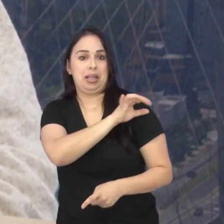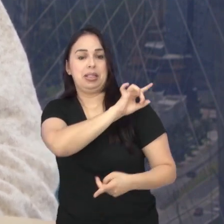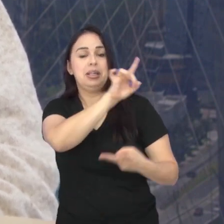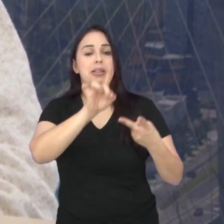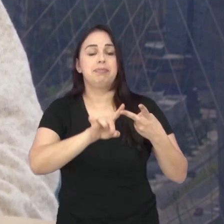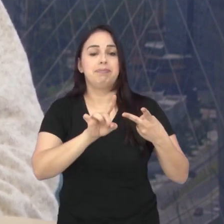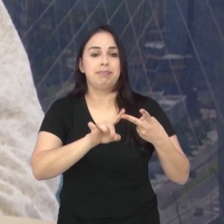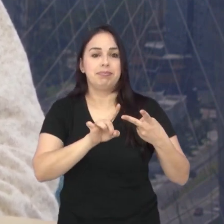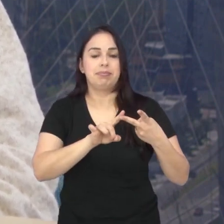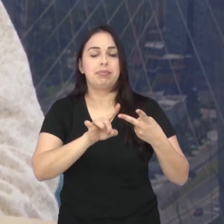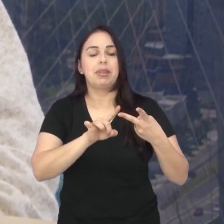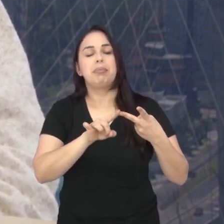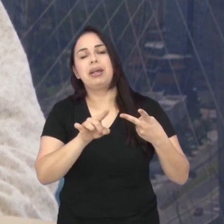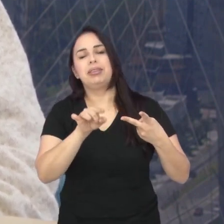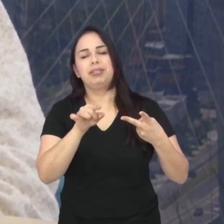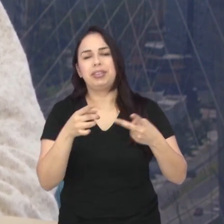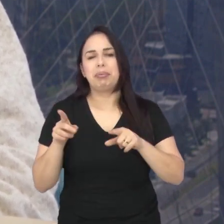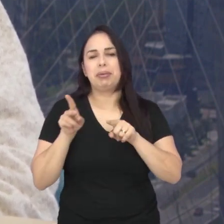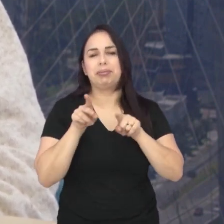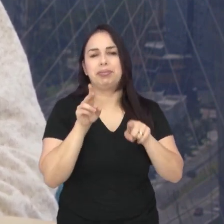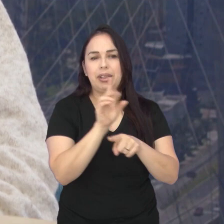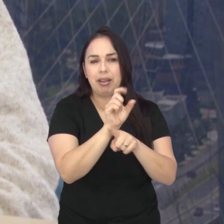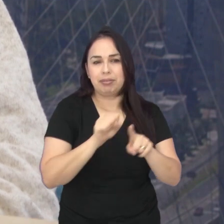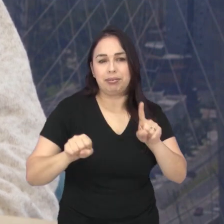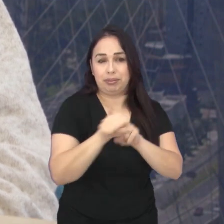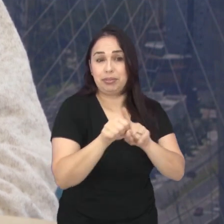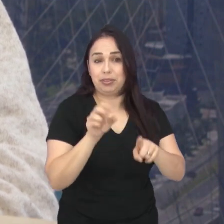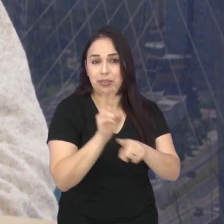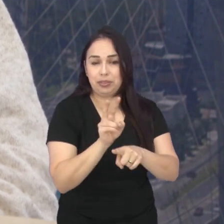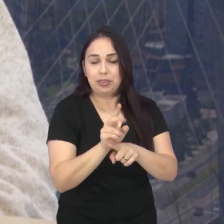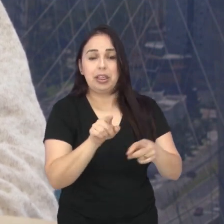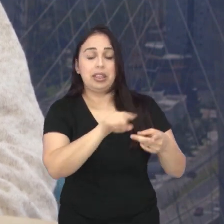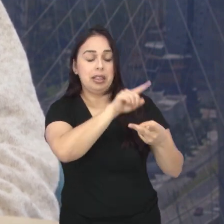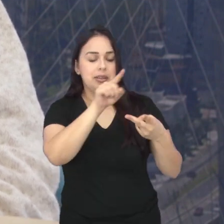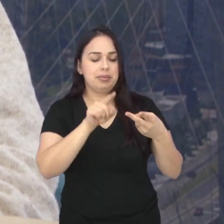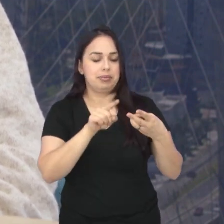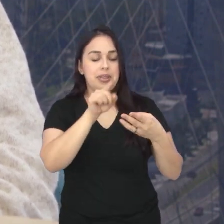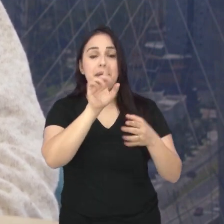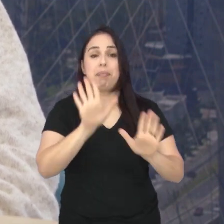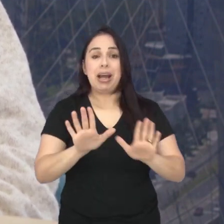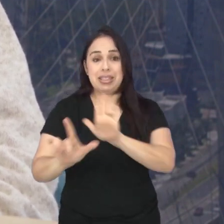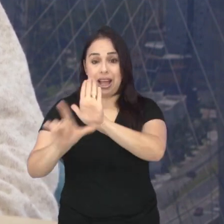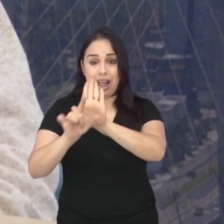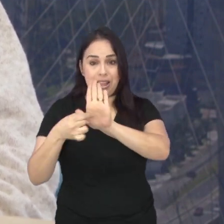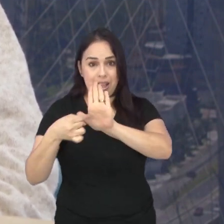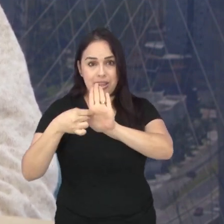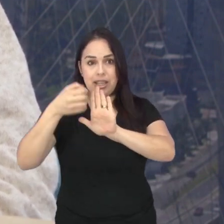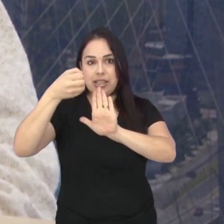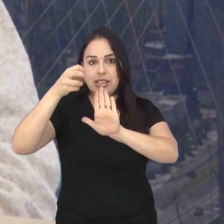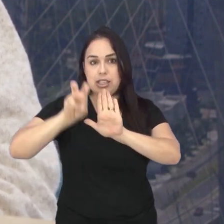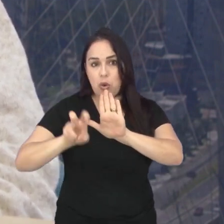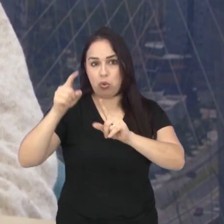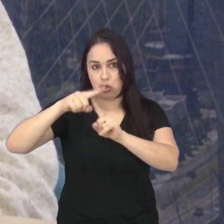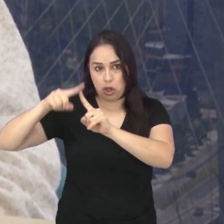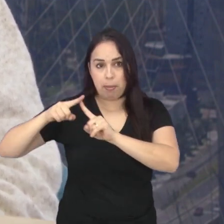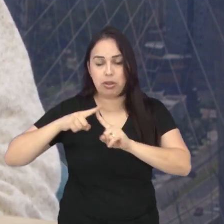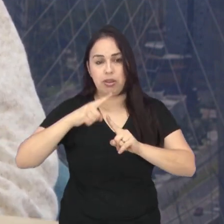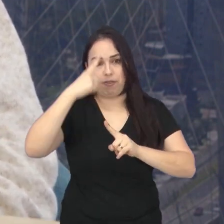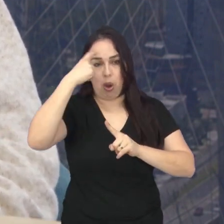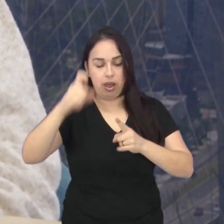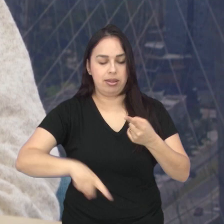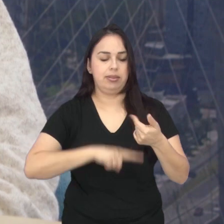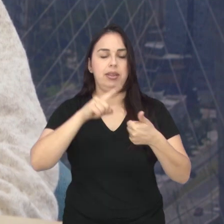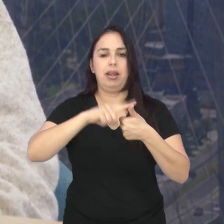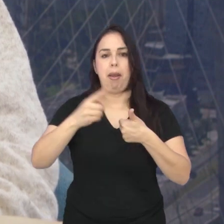de risco. E na nossa legislação, tem pelo menos 5 tipos de violência previstos, né? Que são